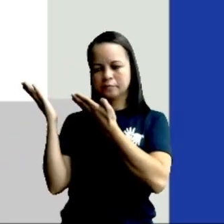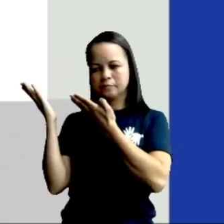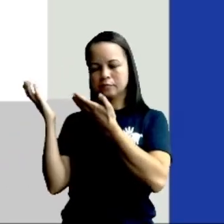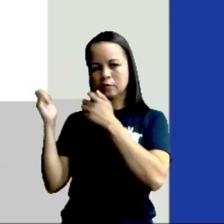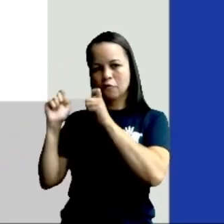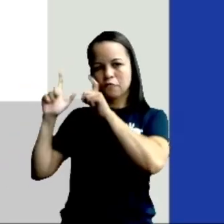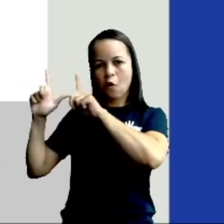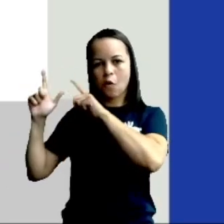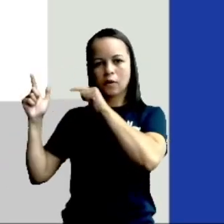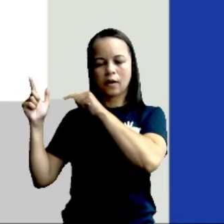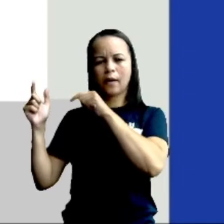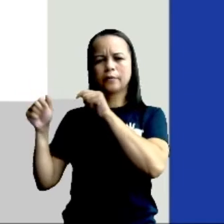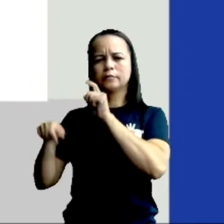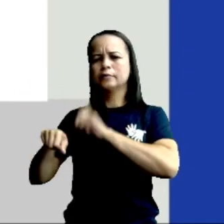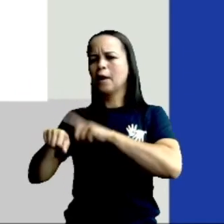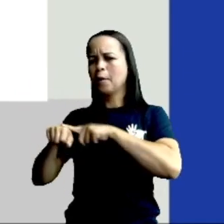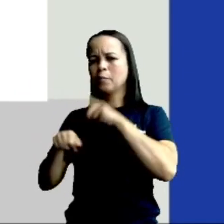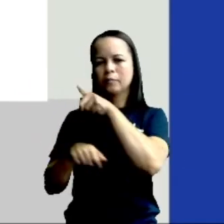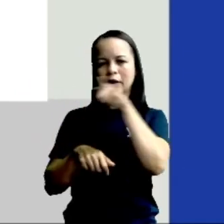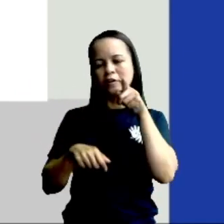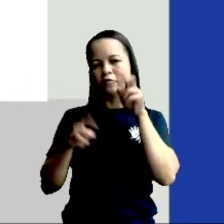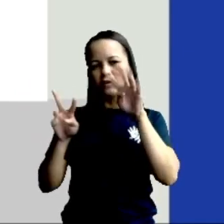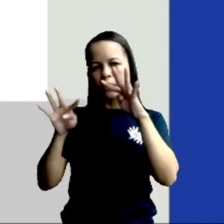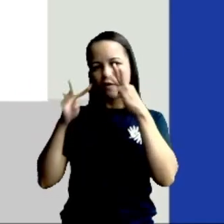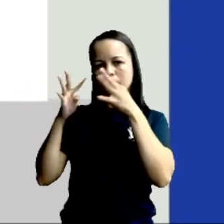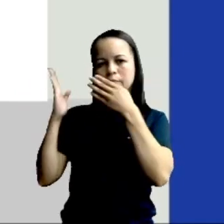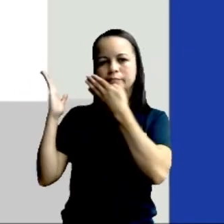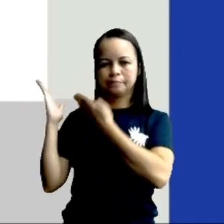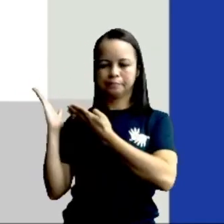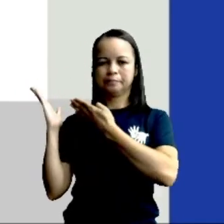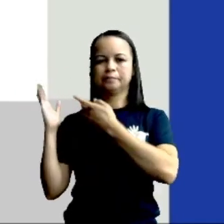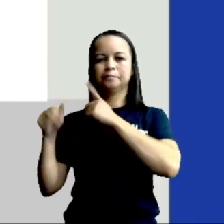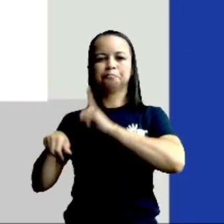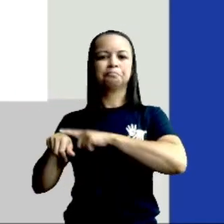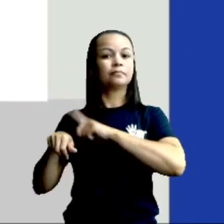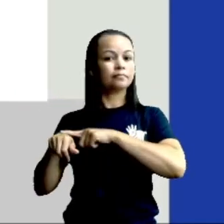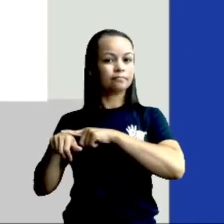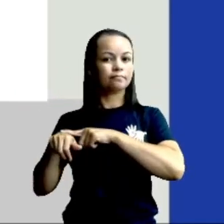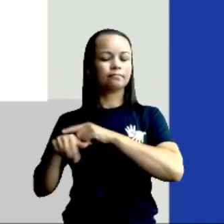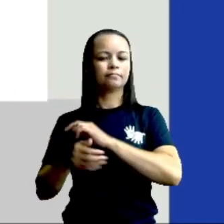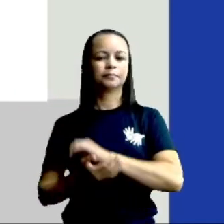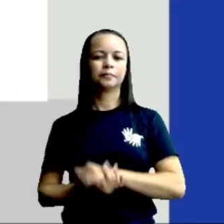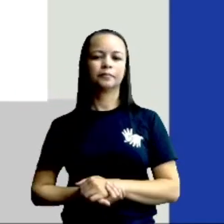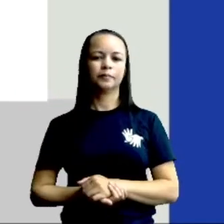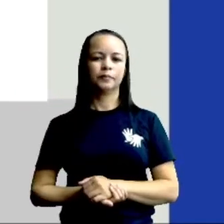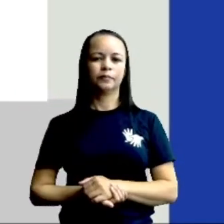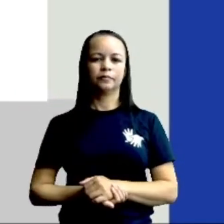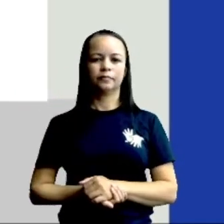Foca. Tempo para você focar aí nas duas imagens. Tempo.